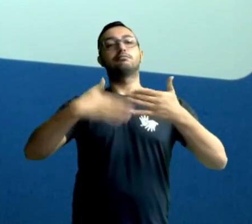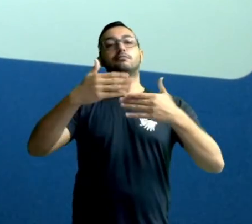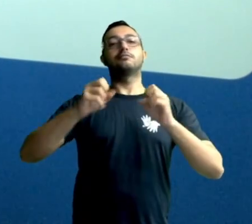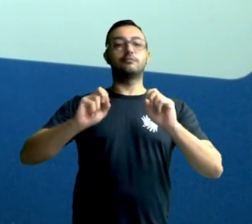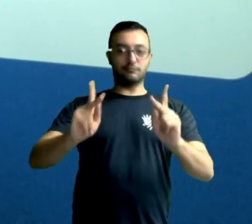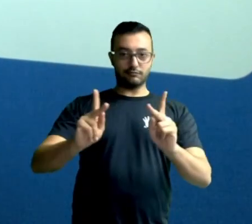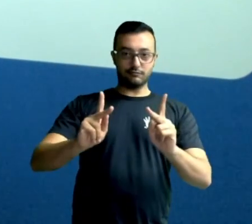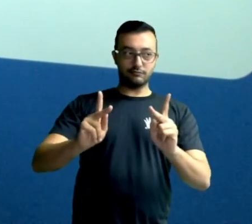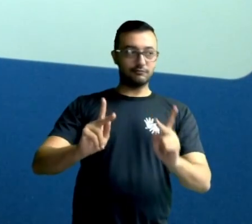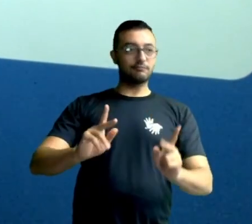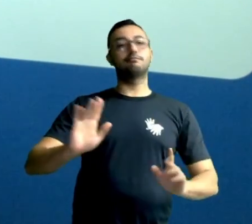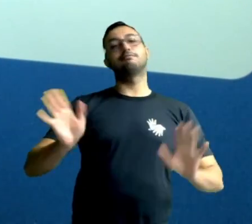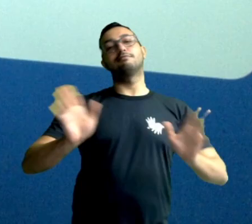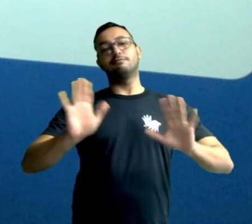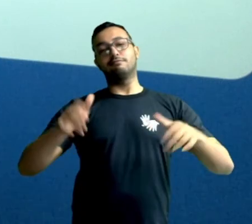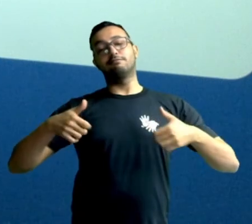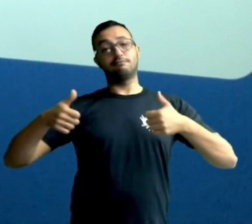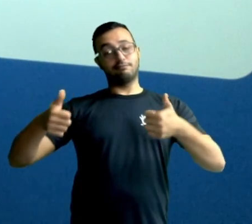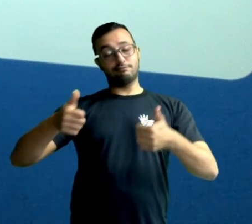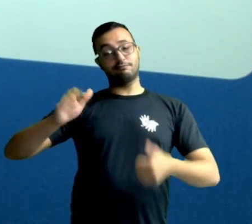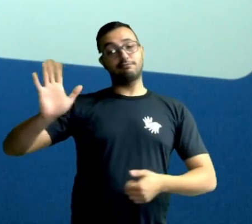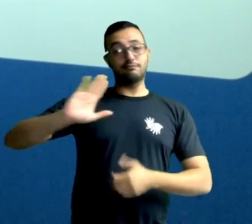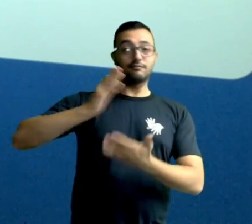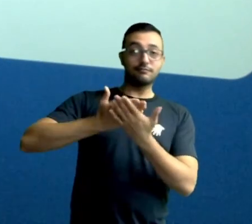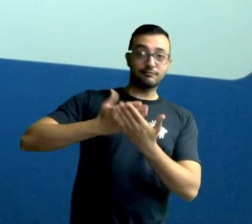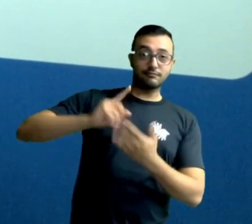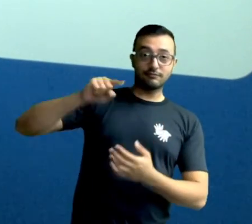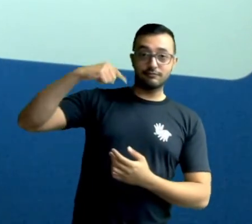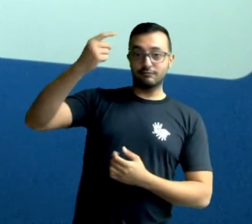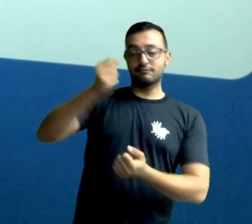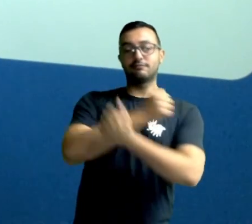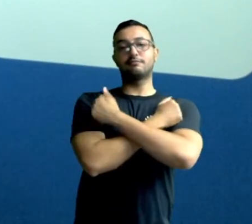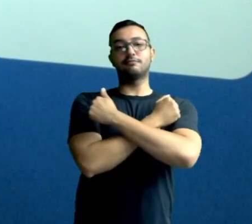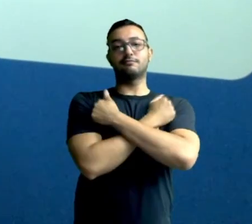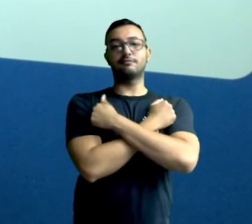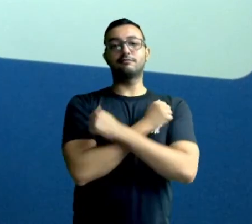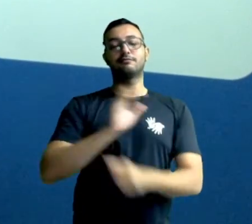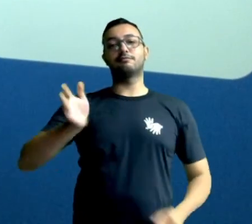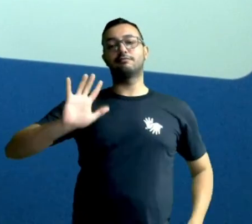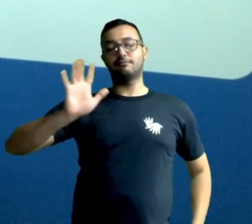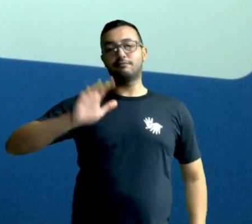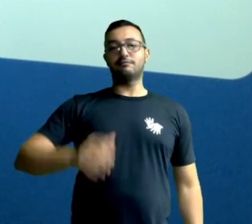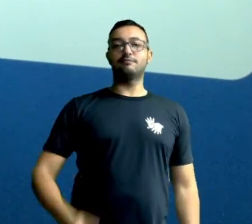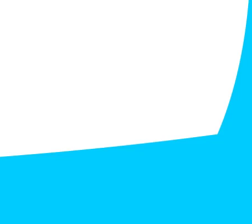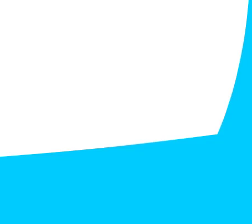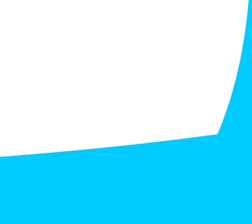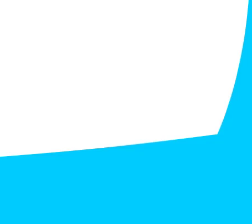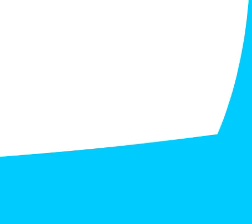desenvolver, ok? Valeu, pessoal, até a próxima aula, um abraço, tchau, tchau.